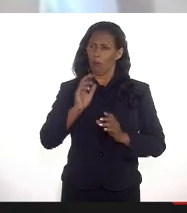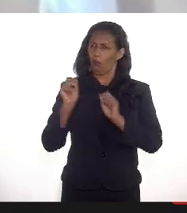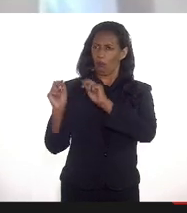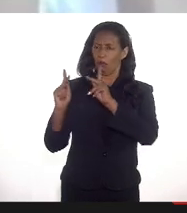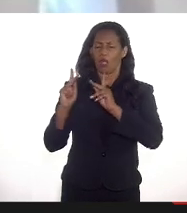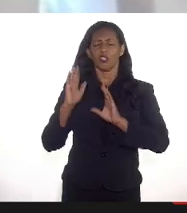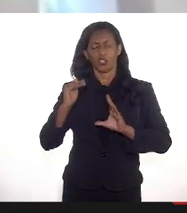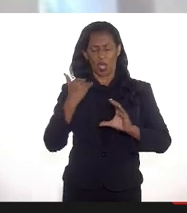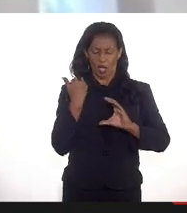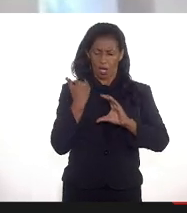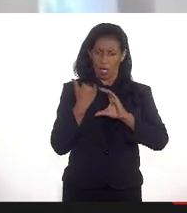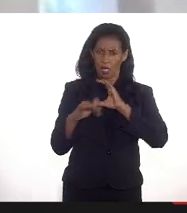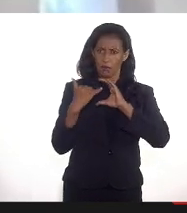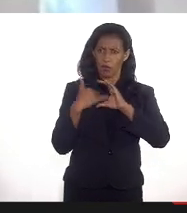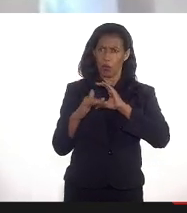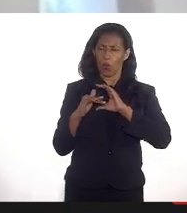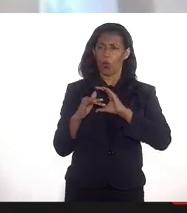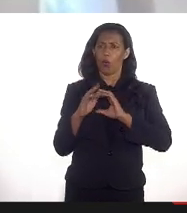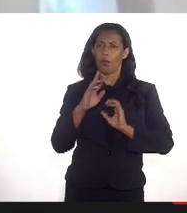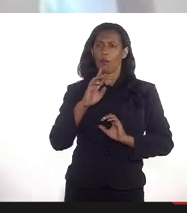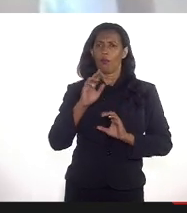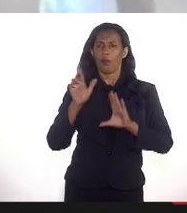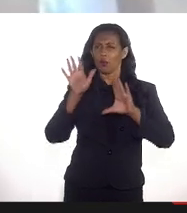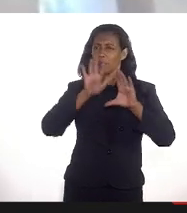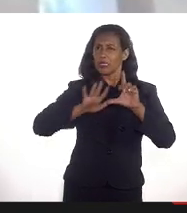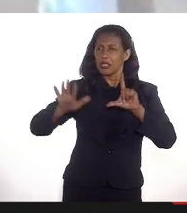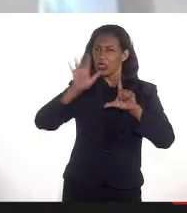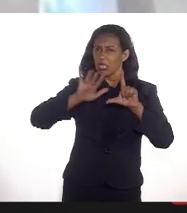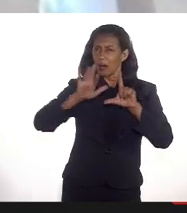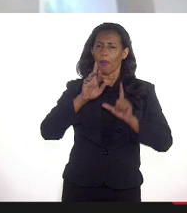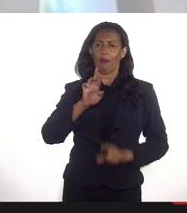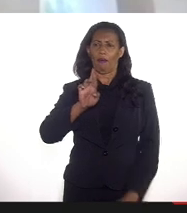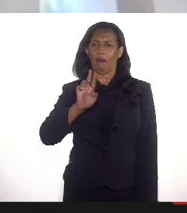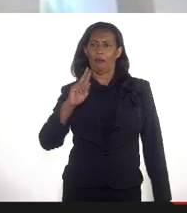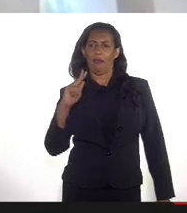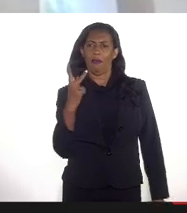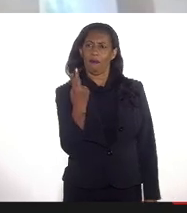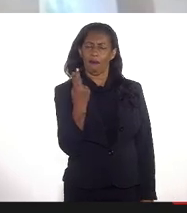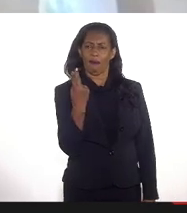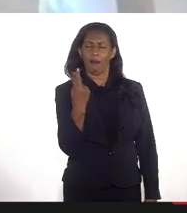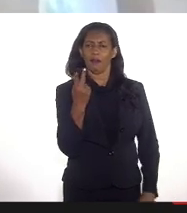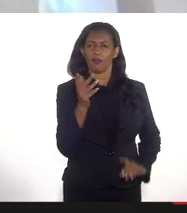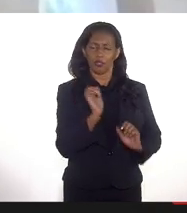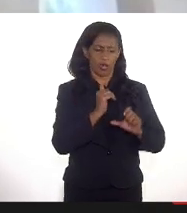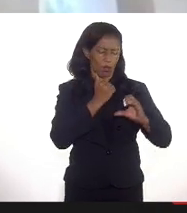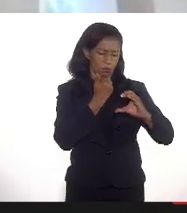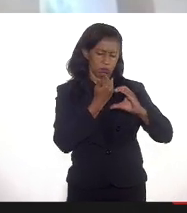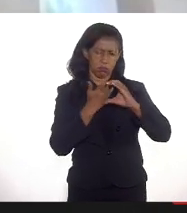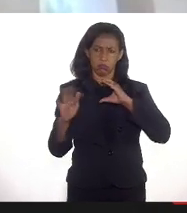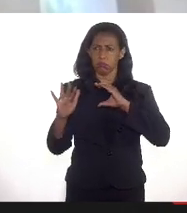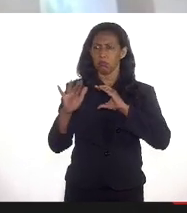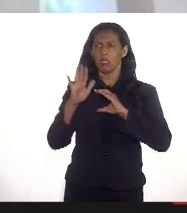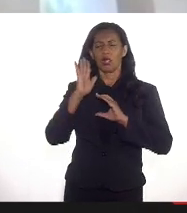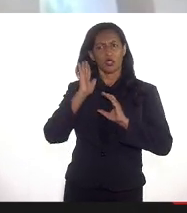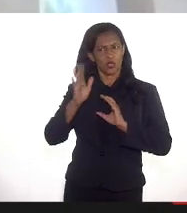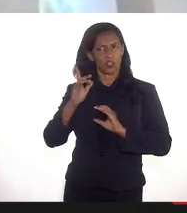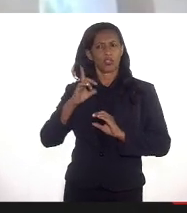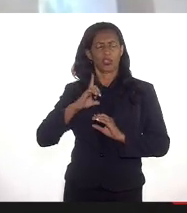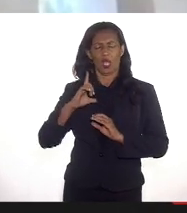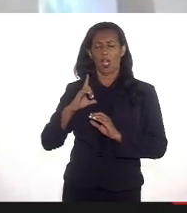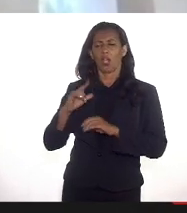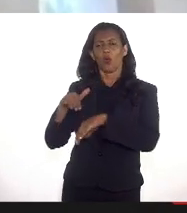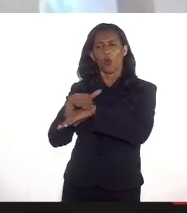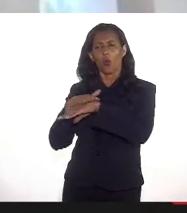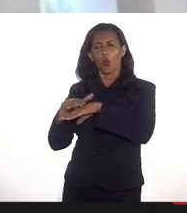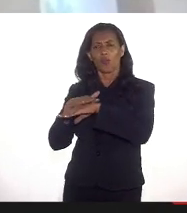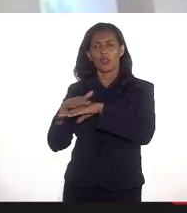sistema do RH. Né? É uma CI que é enviada através do sistema do RH, né? Mas a gente já está em interlocução com o subsecretário para